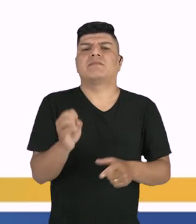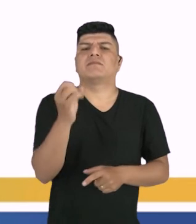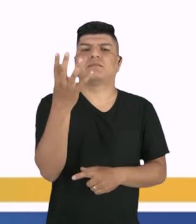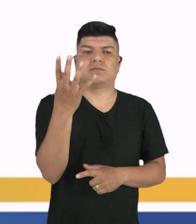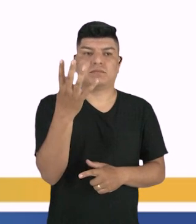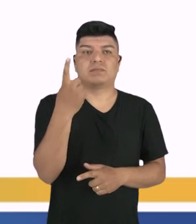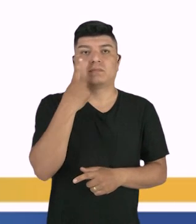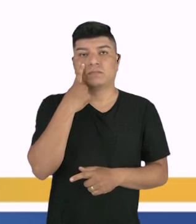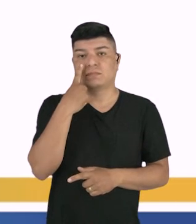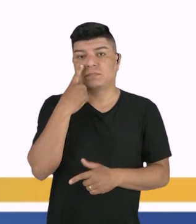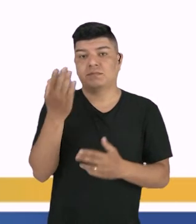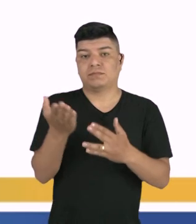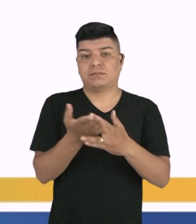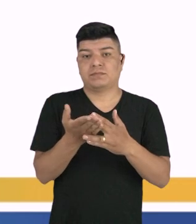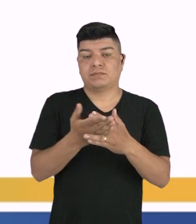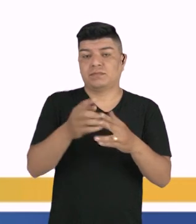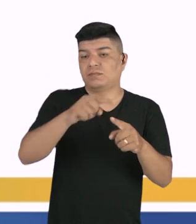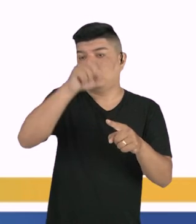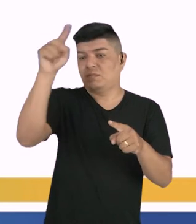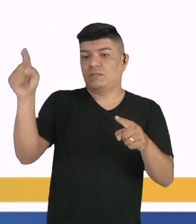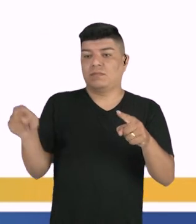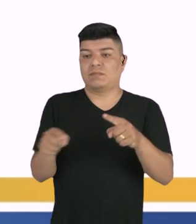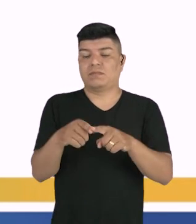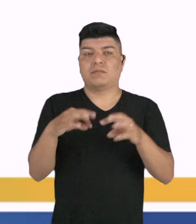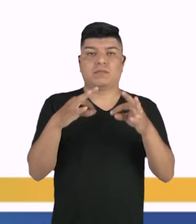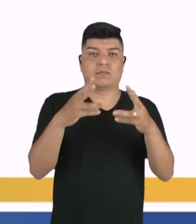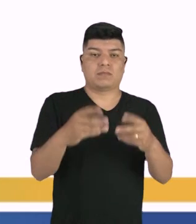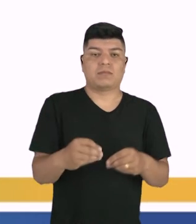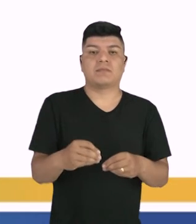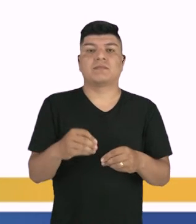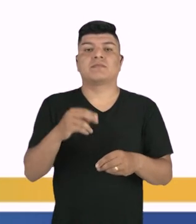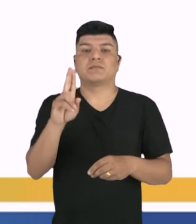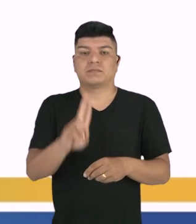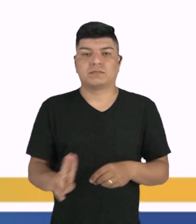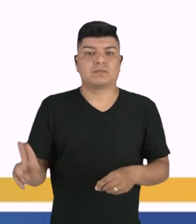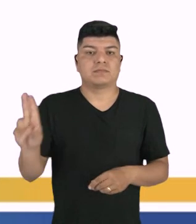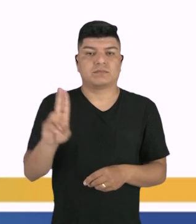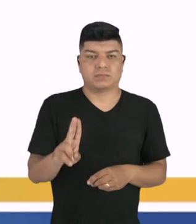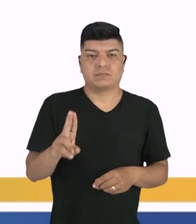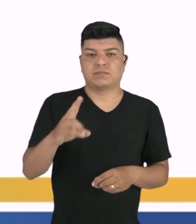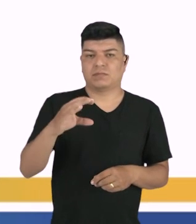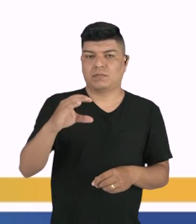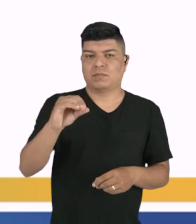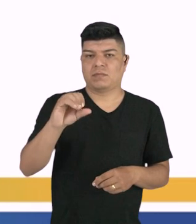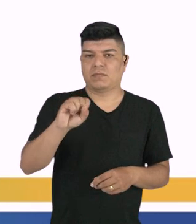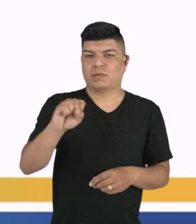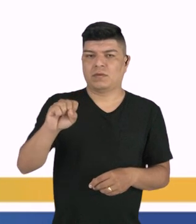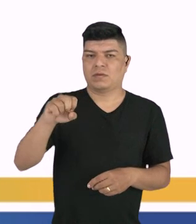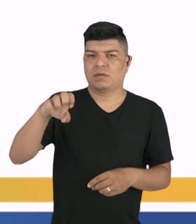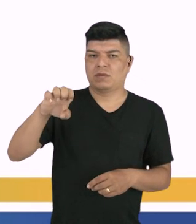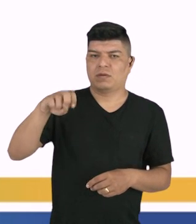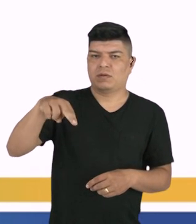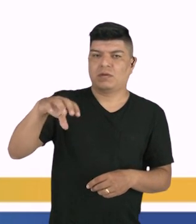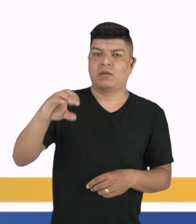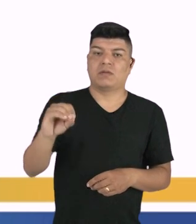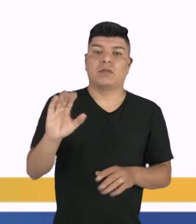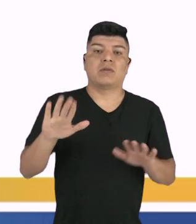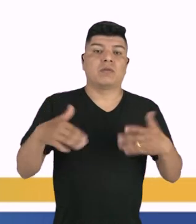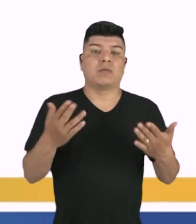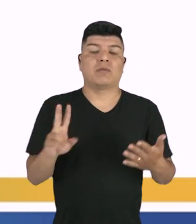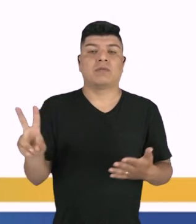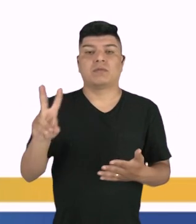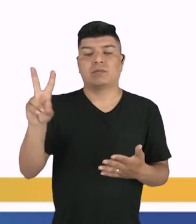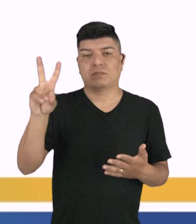Se você olhar, o intervalo é a volta completa. Estamos trabalhando com cosseno. Queremos saber quais são os